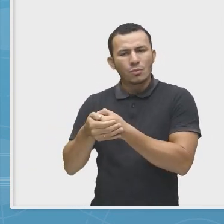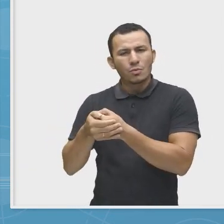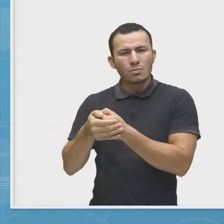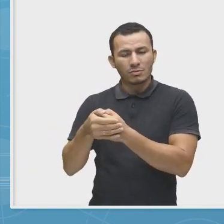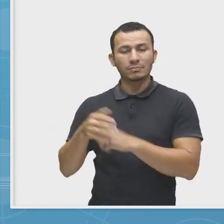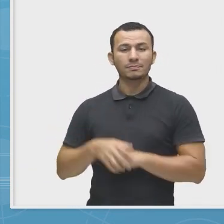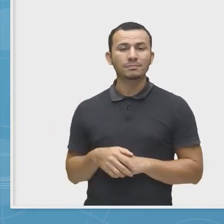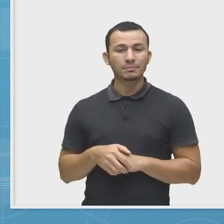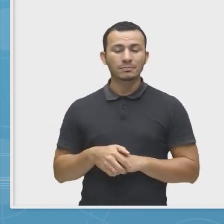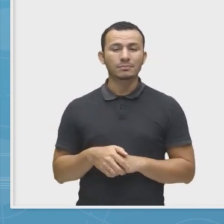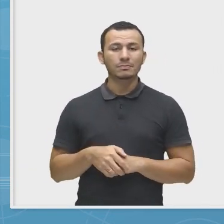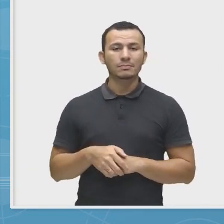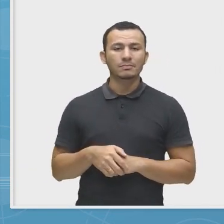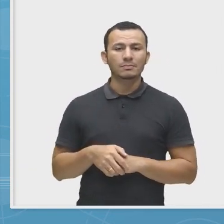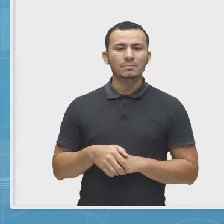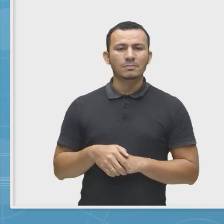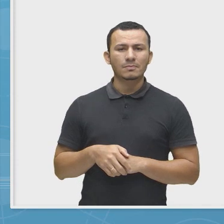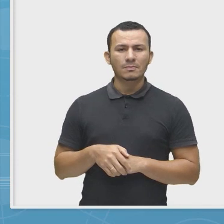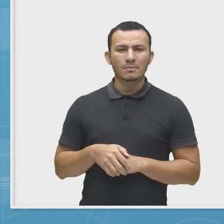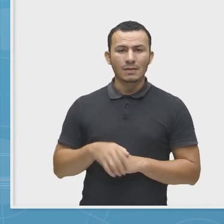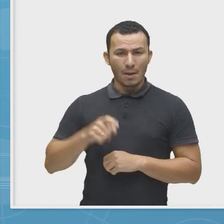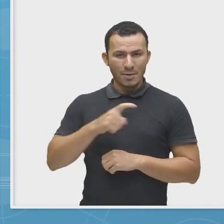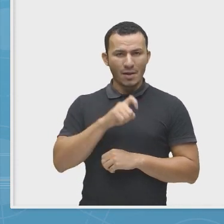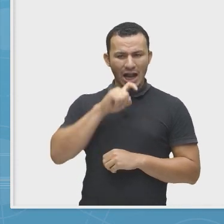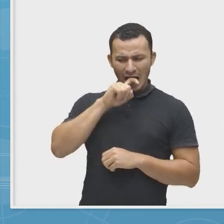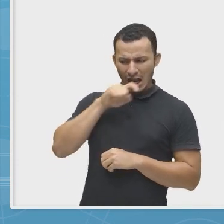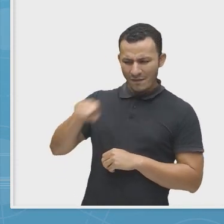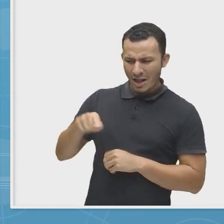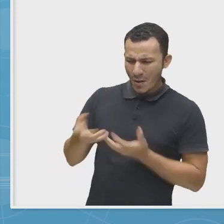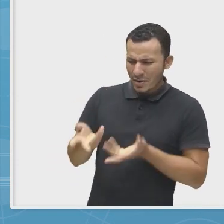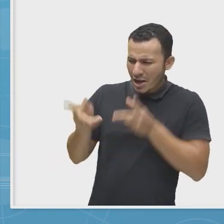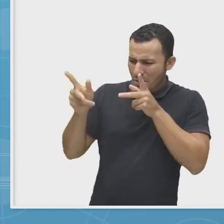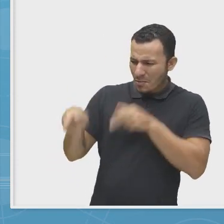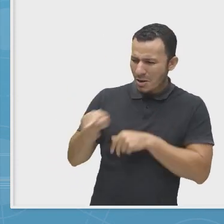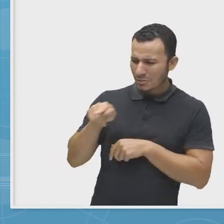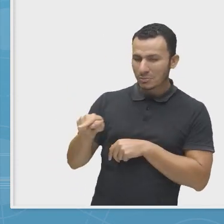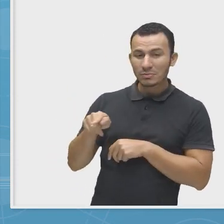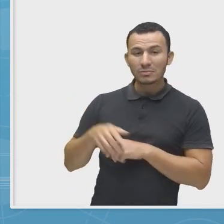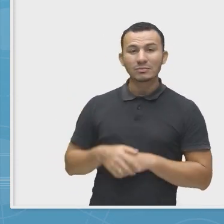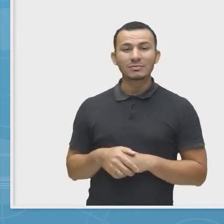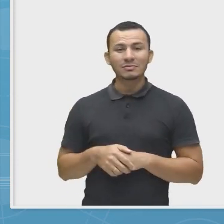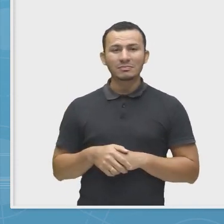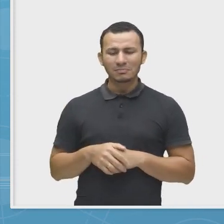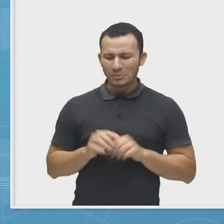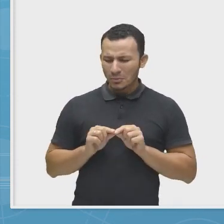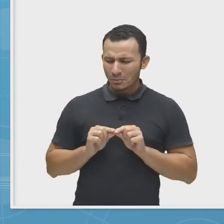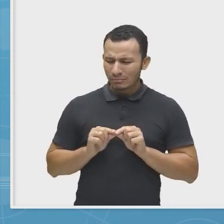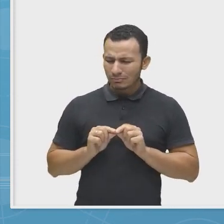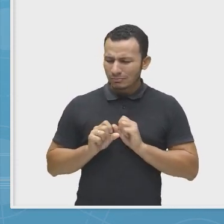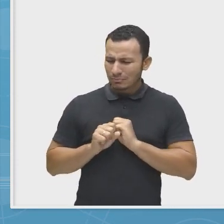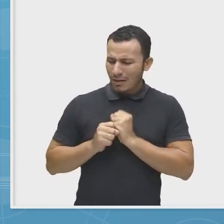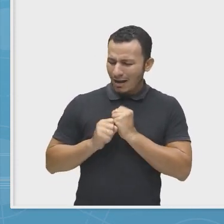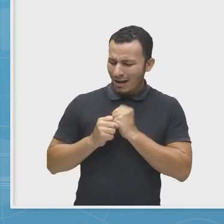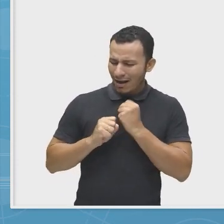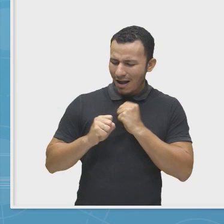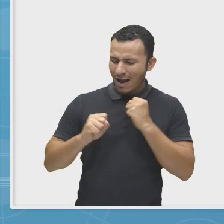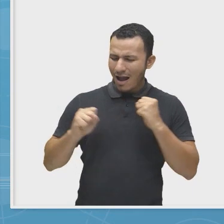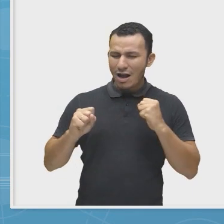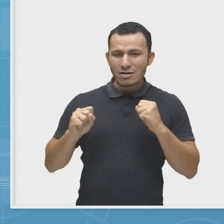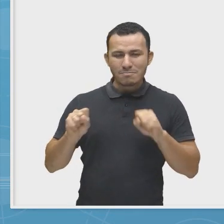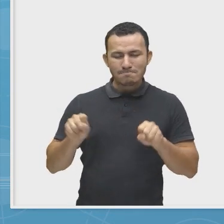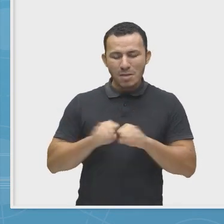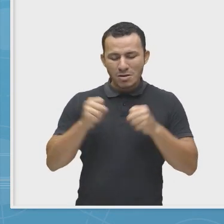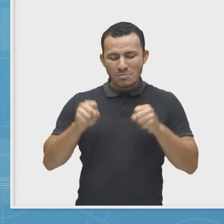figueira. Com inveja de seu tamanho, quis igualar-se a ela. Esticou-se tanto que terminou